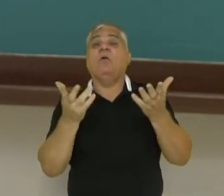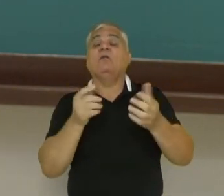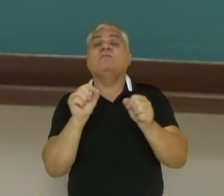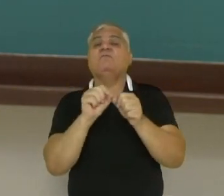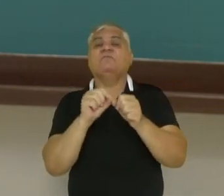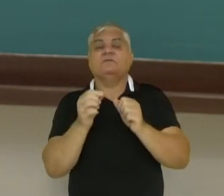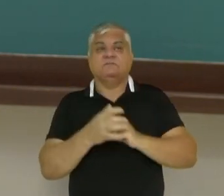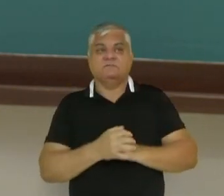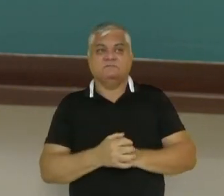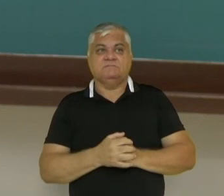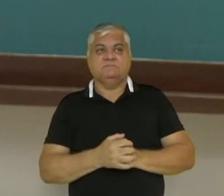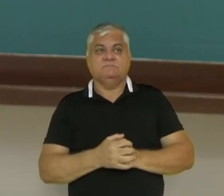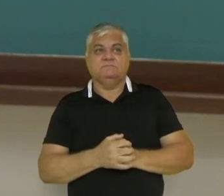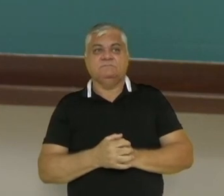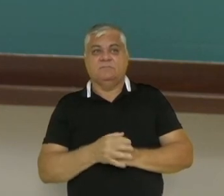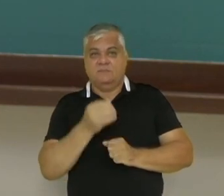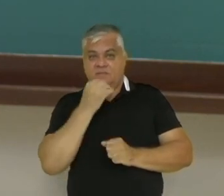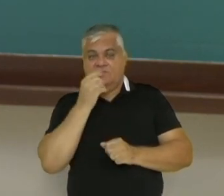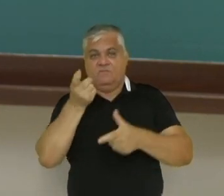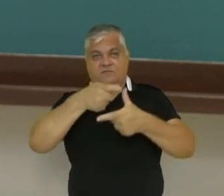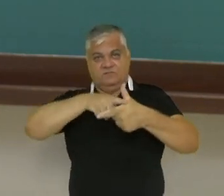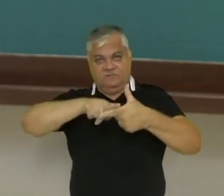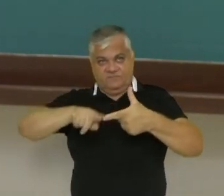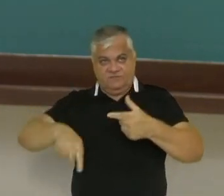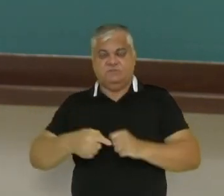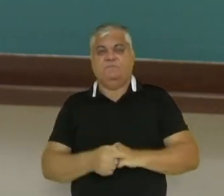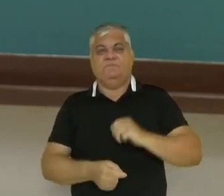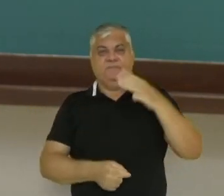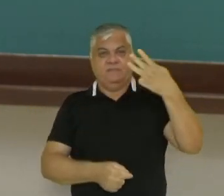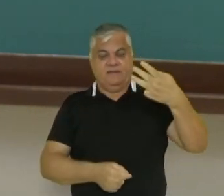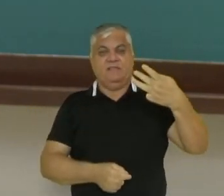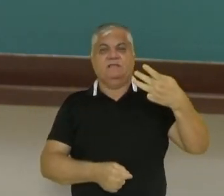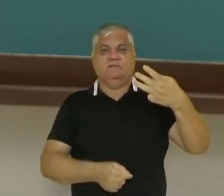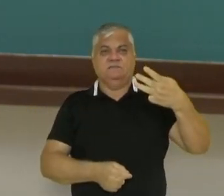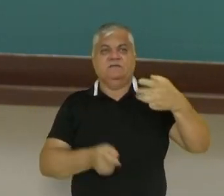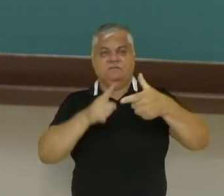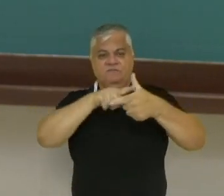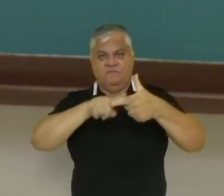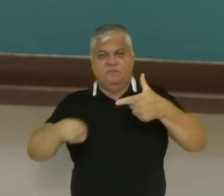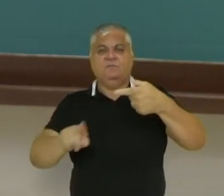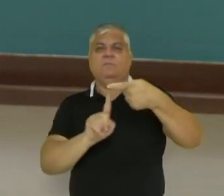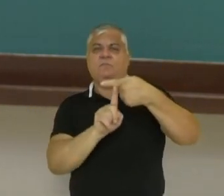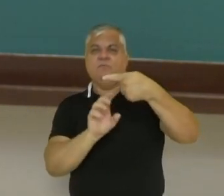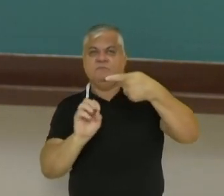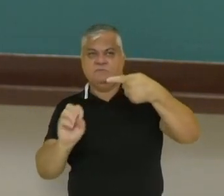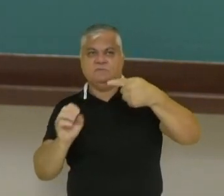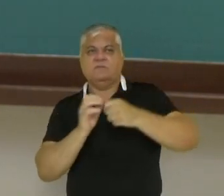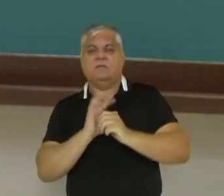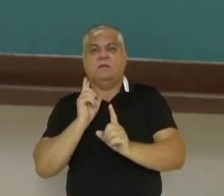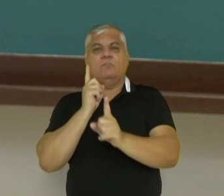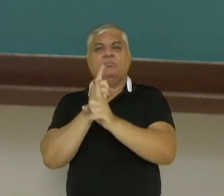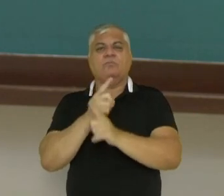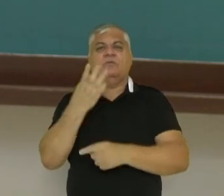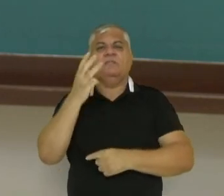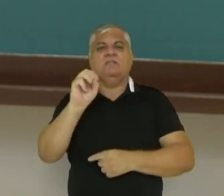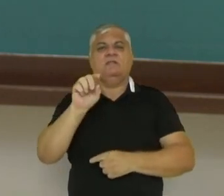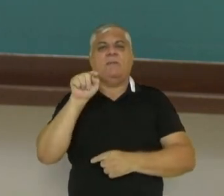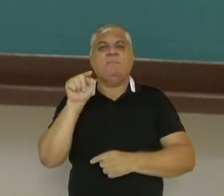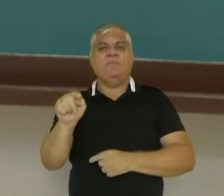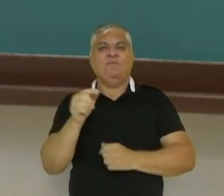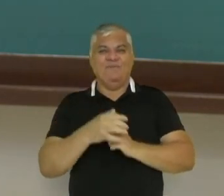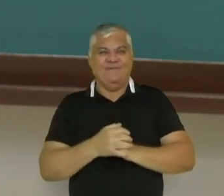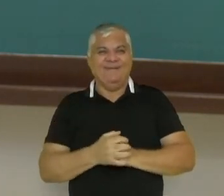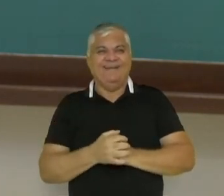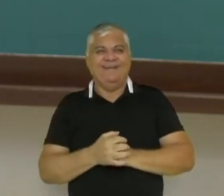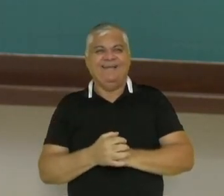faço? Eu posso fazer o seguinte, eu vou dividir as 3 milhões de toneladas por 100 e encontro 30 mil